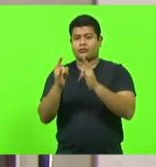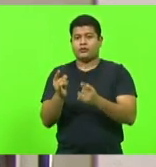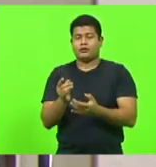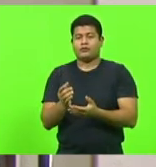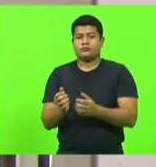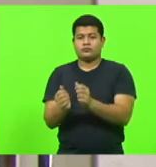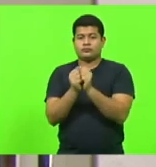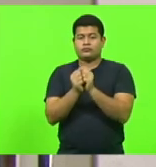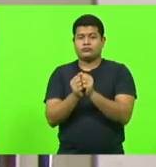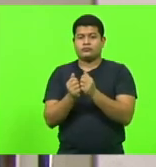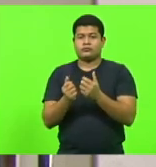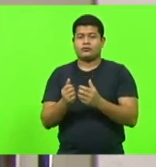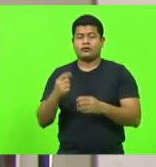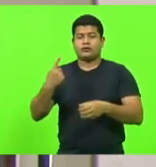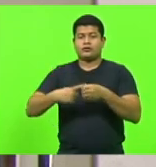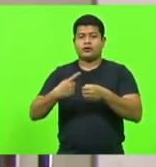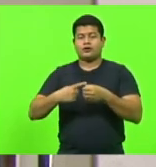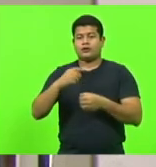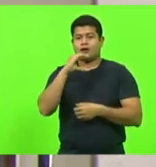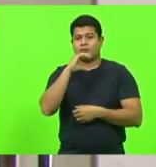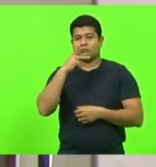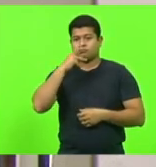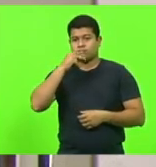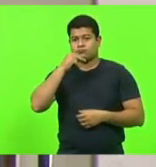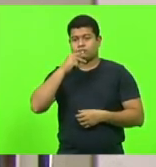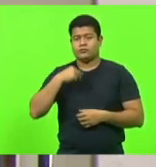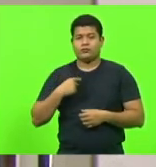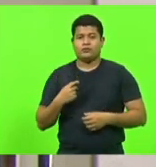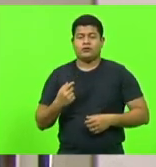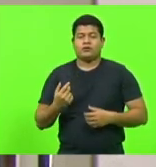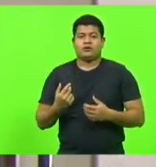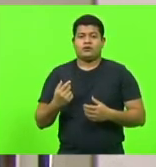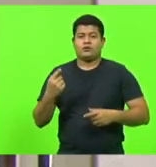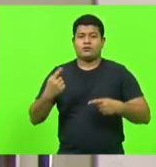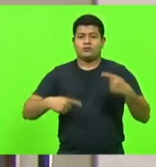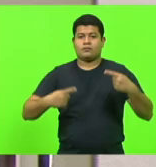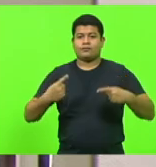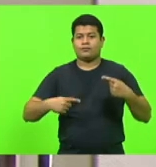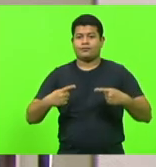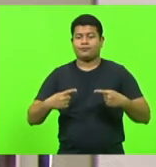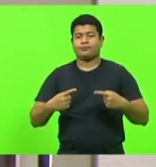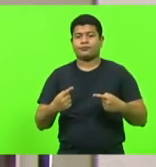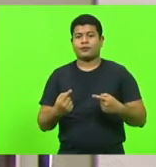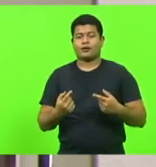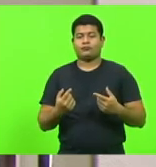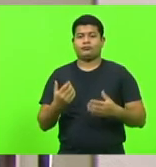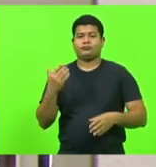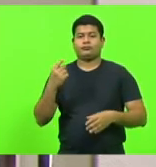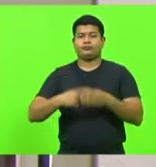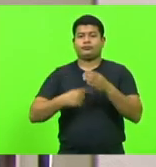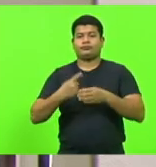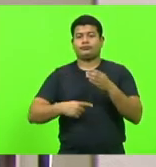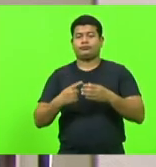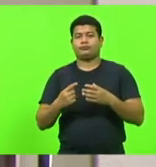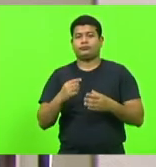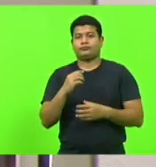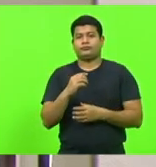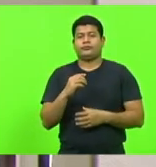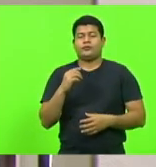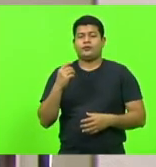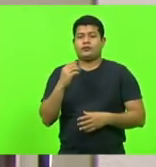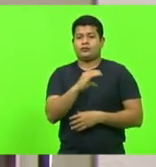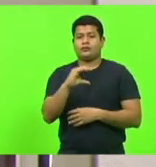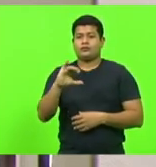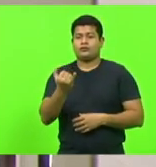Capinzal, com pareceres favoráveis das comissões de Finanças e Tributação, Comissão de Constituição e Justiça e